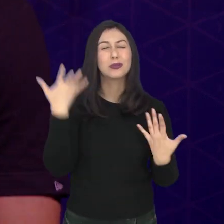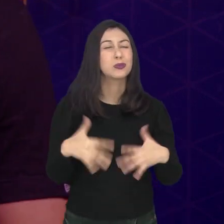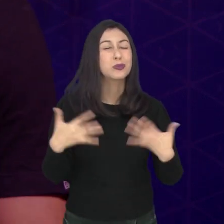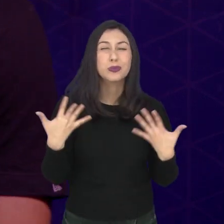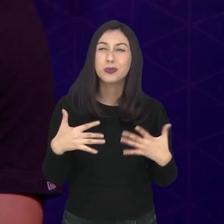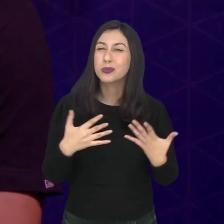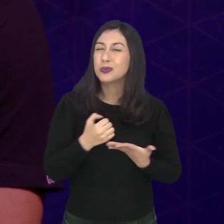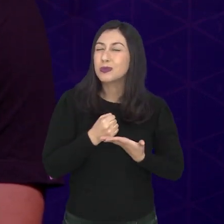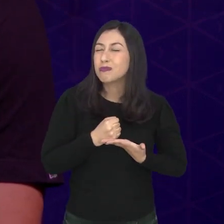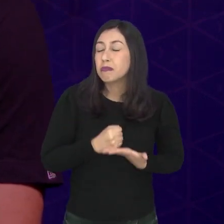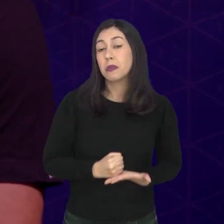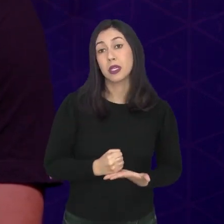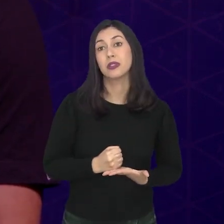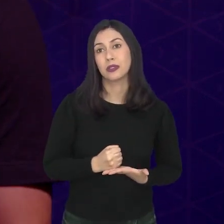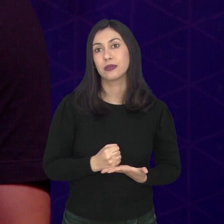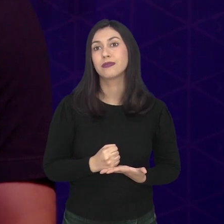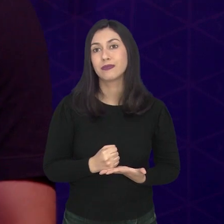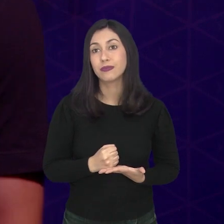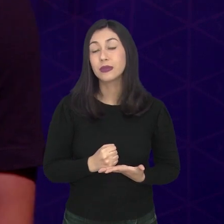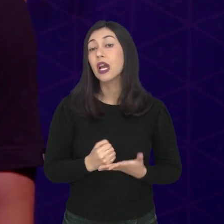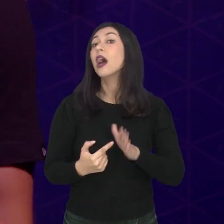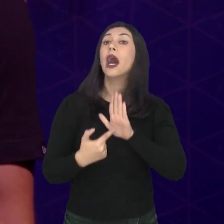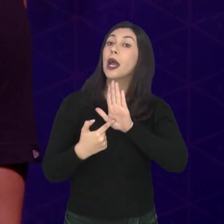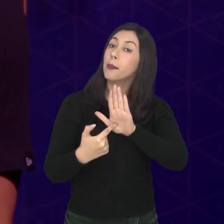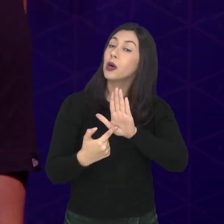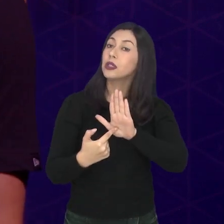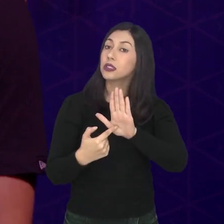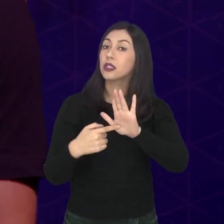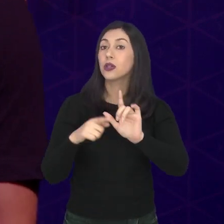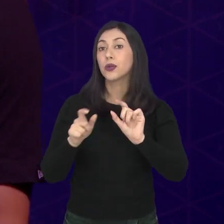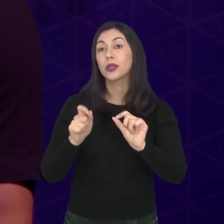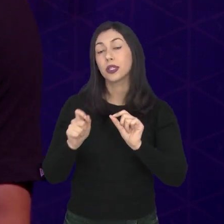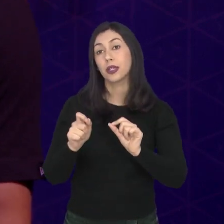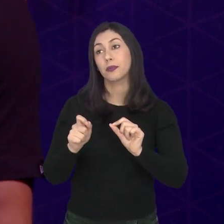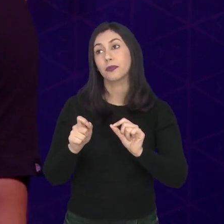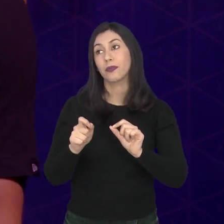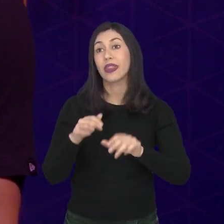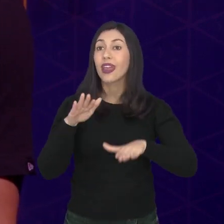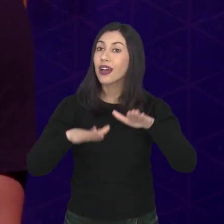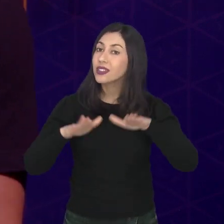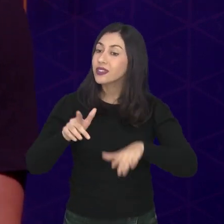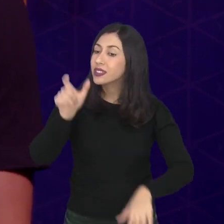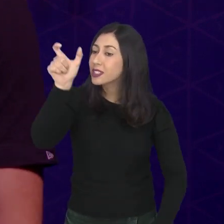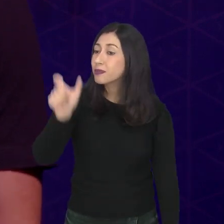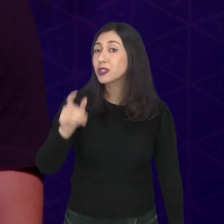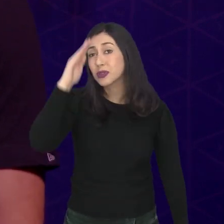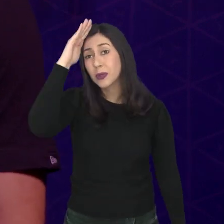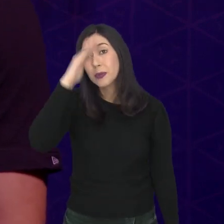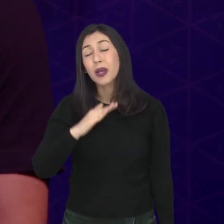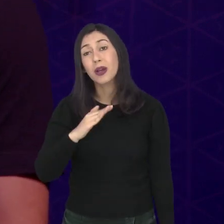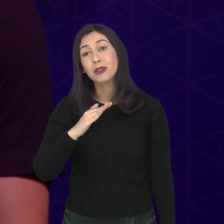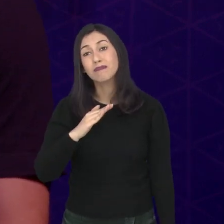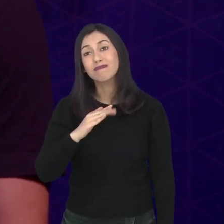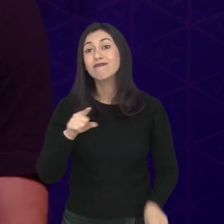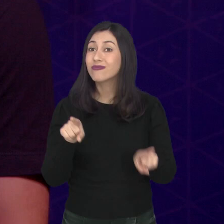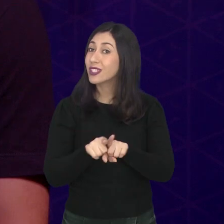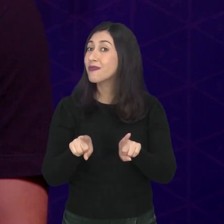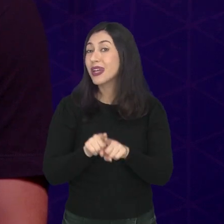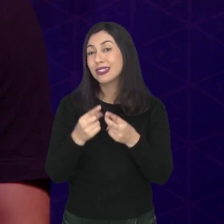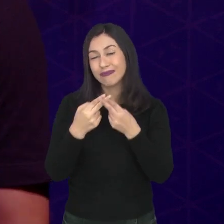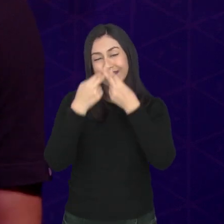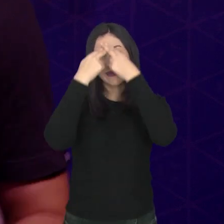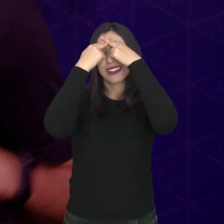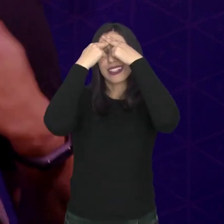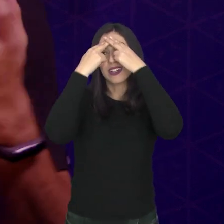abandonar essa culpa, né? Mostrando, né, um exemplo de que o agressor, ele também tem